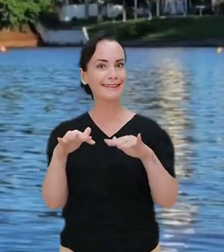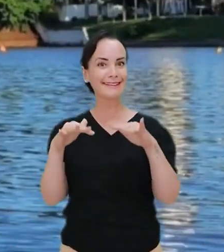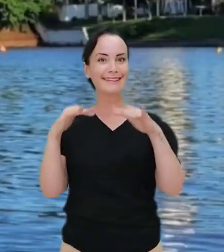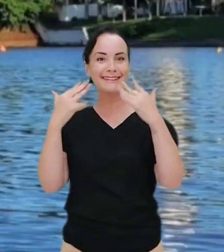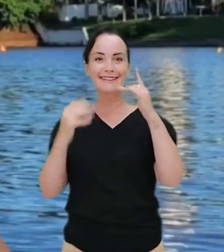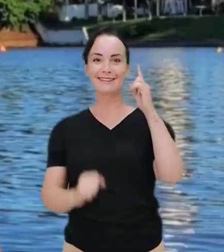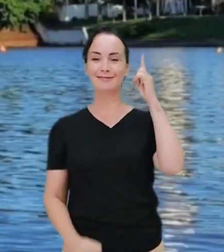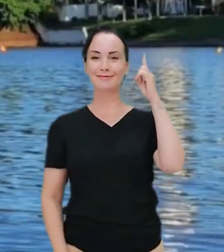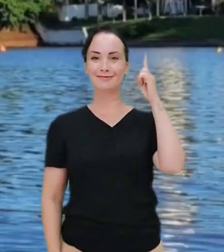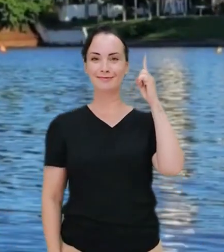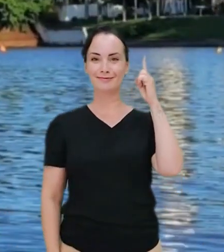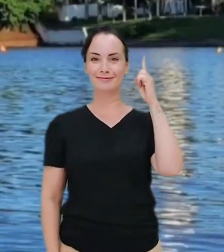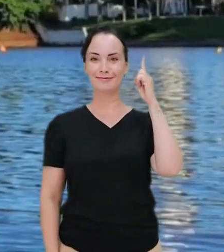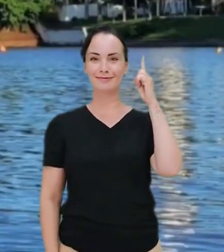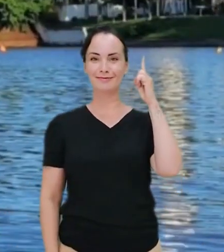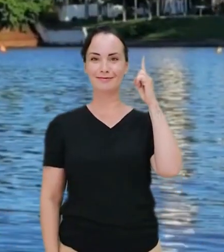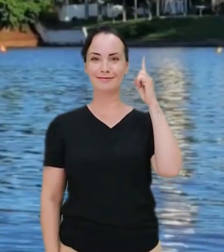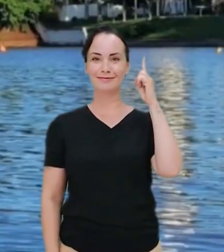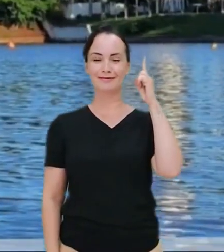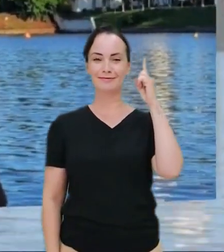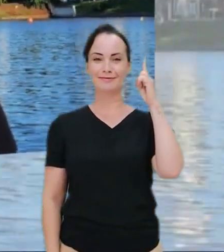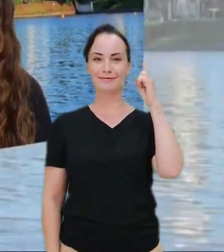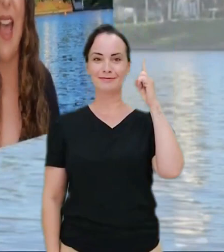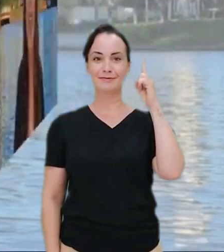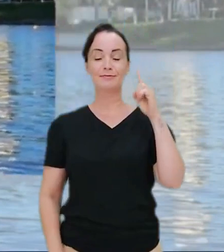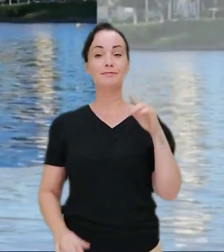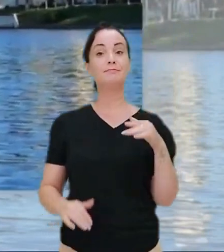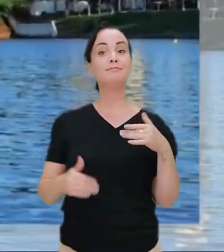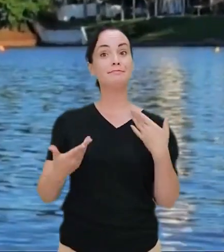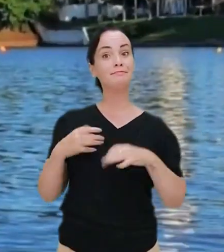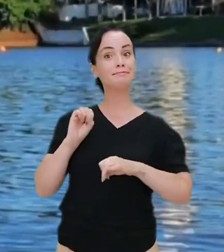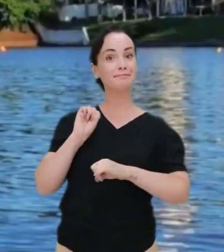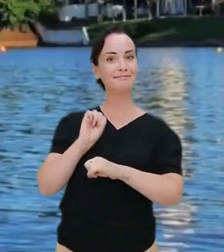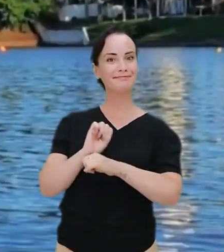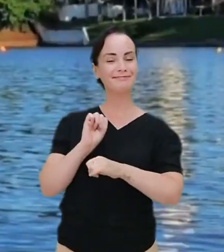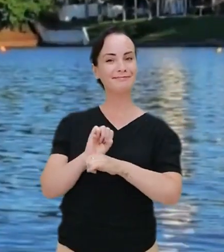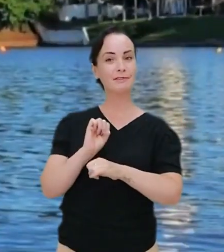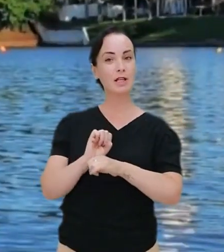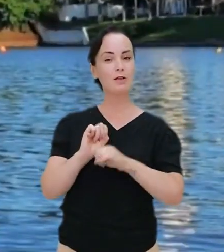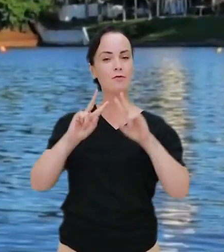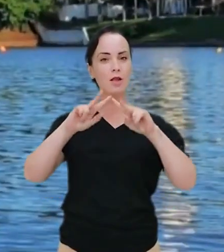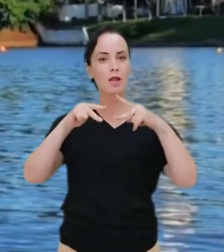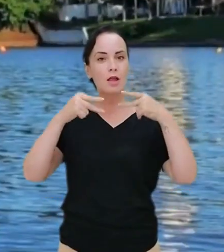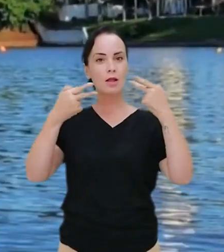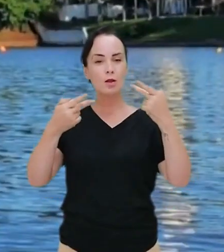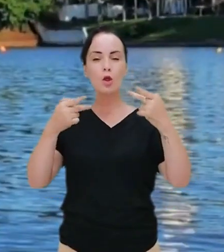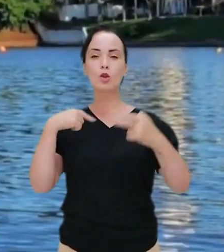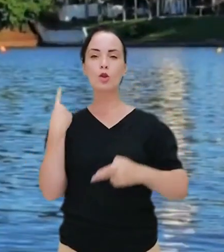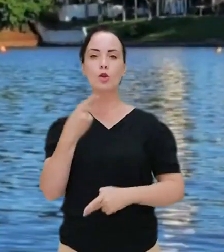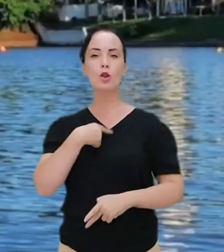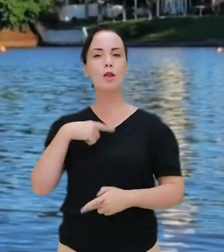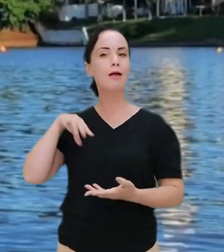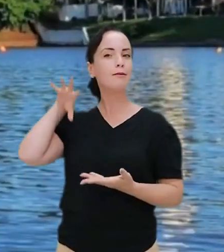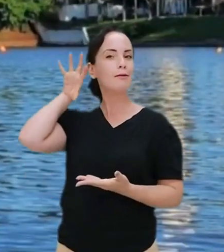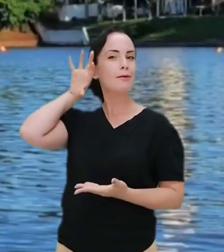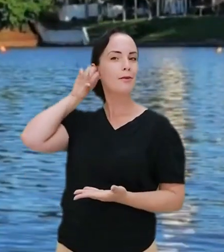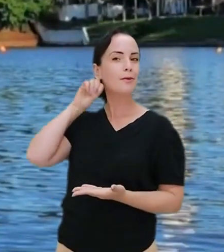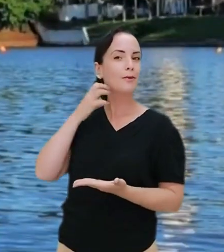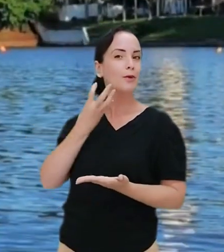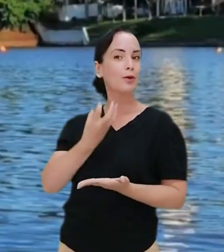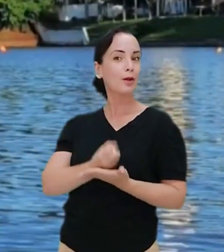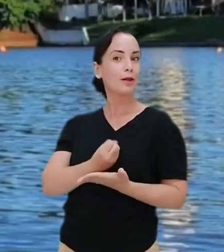perder! See you in the second video about Londrina! Enquanto isso, confere o link do nosso